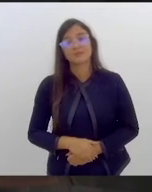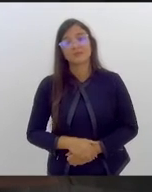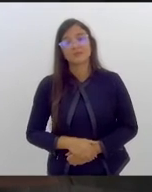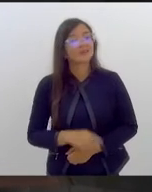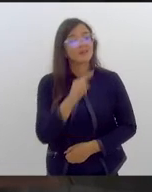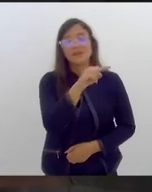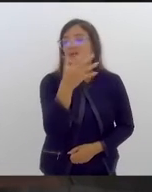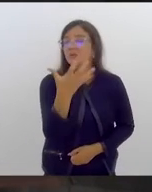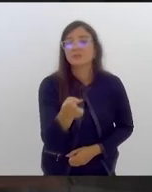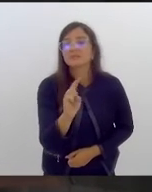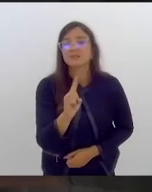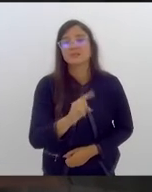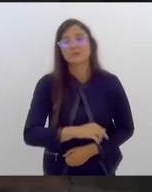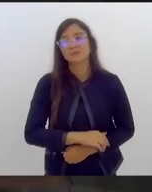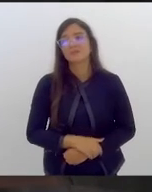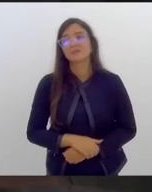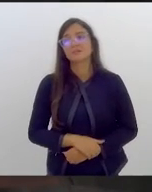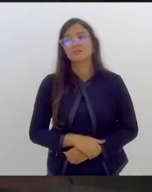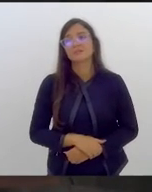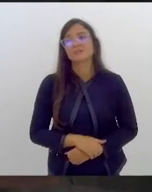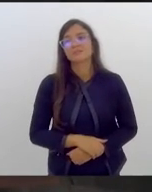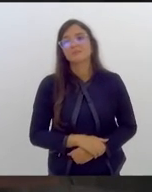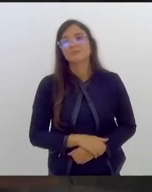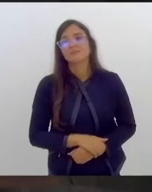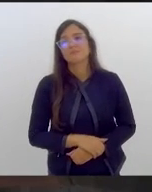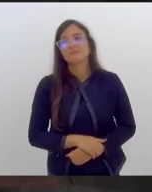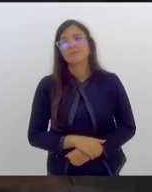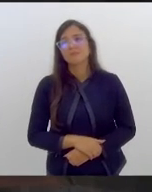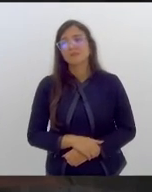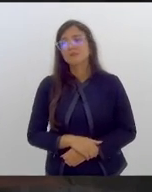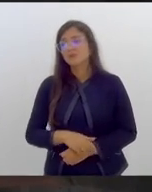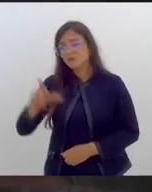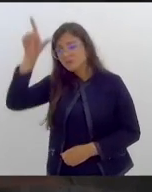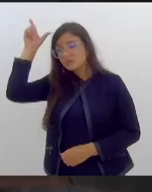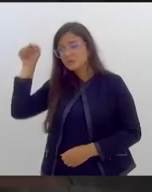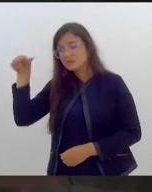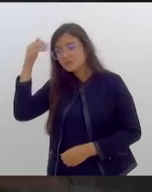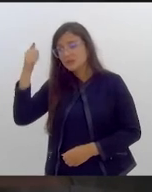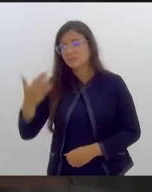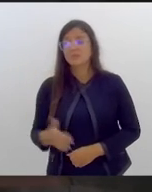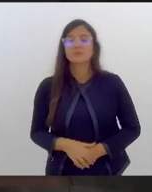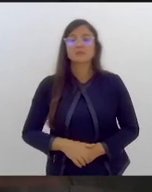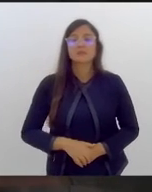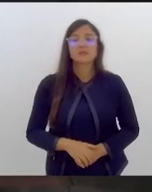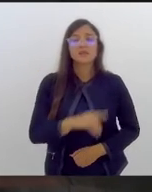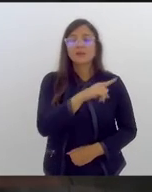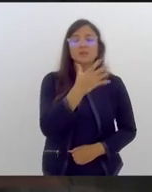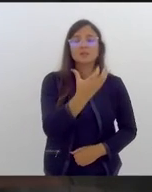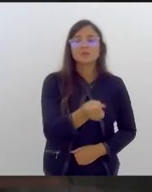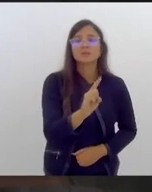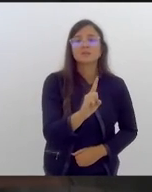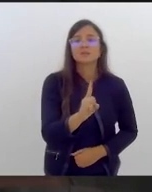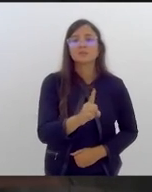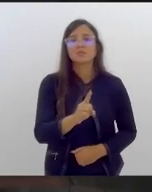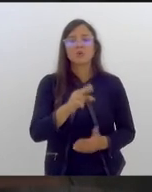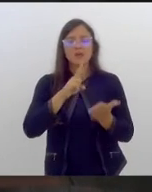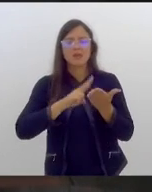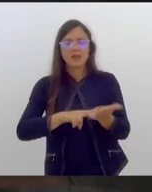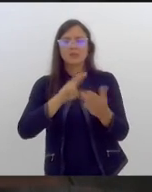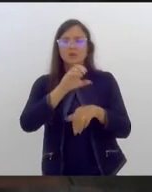topou a possibilidade Deputado Gustavo porque aqui presente de alterar a carta constitucional